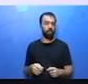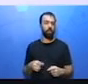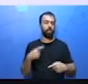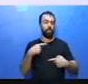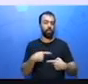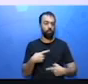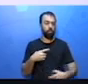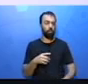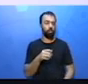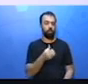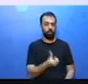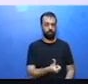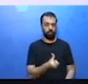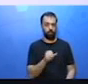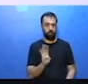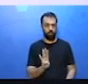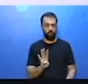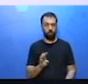64π.